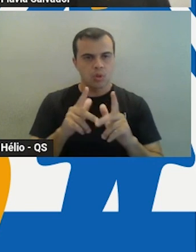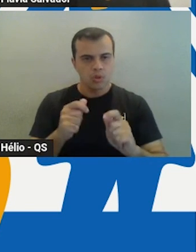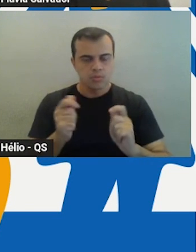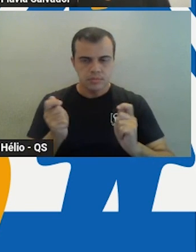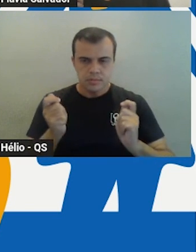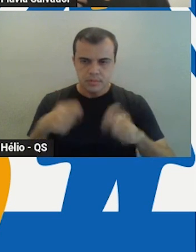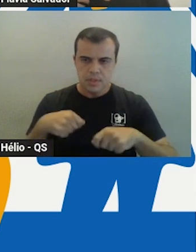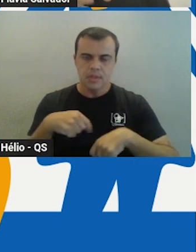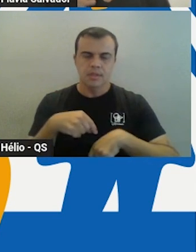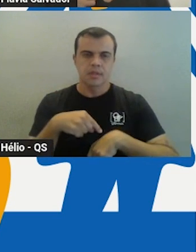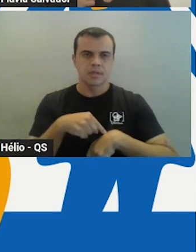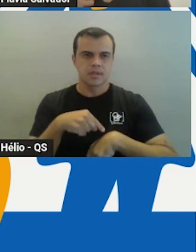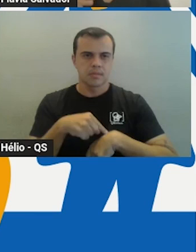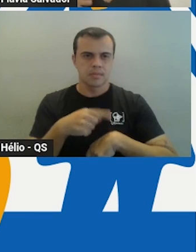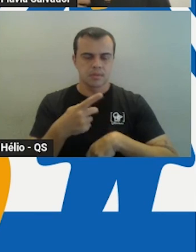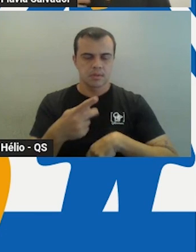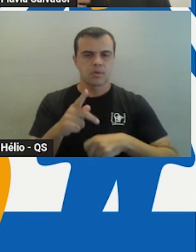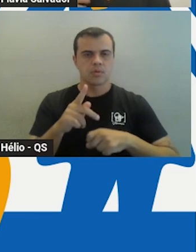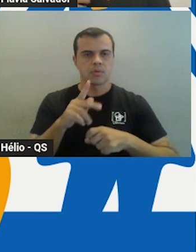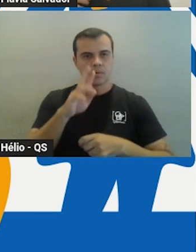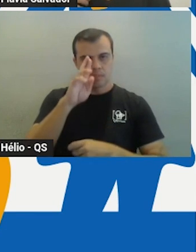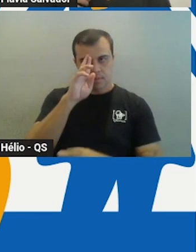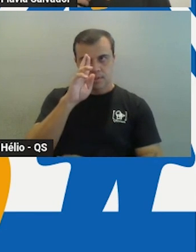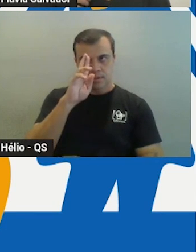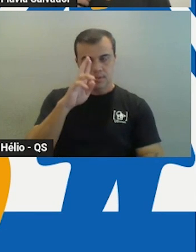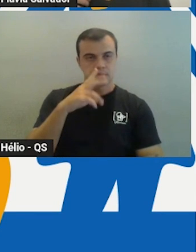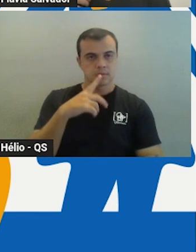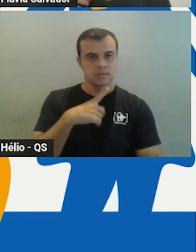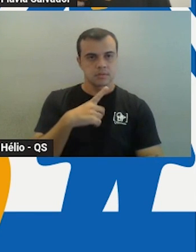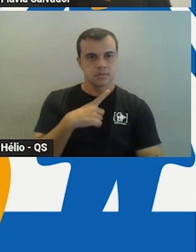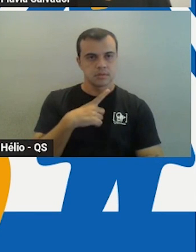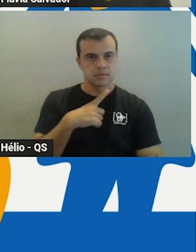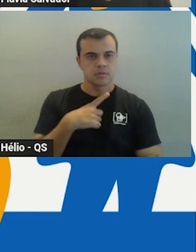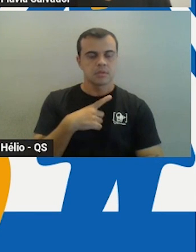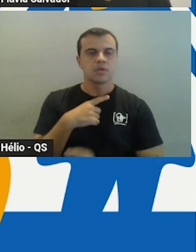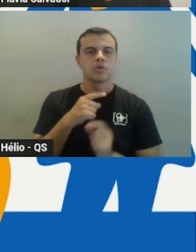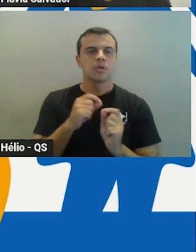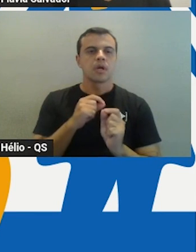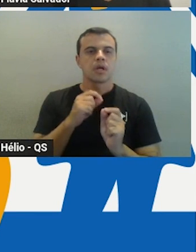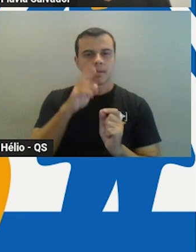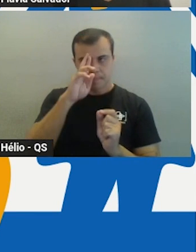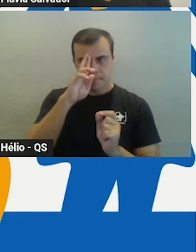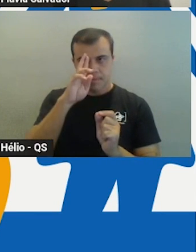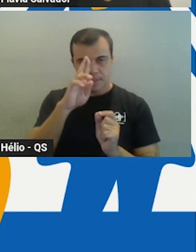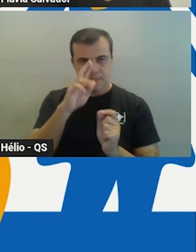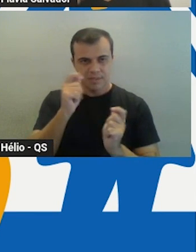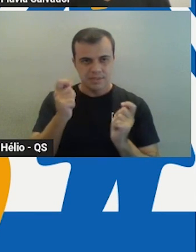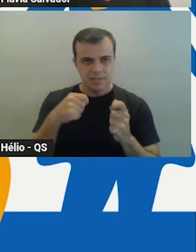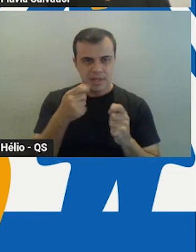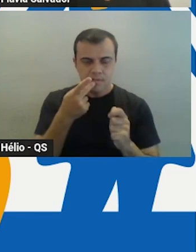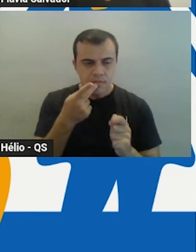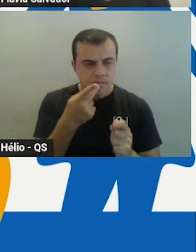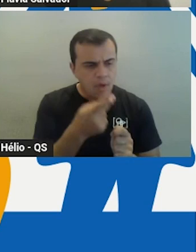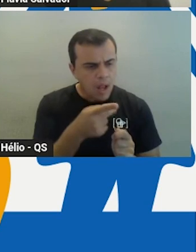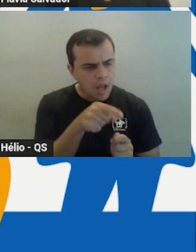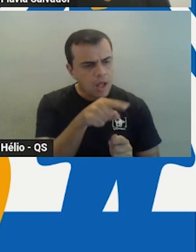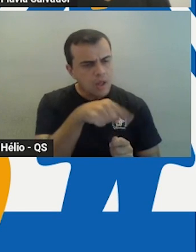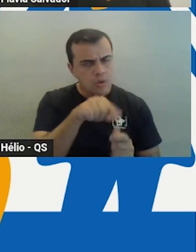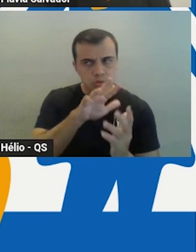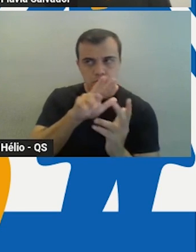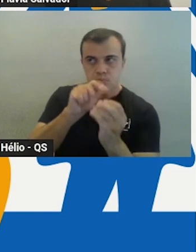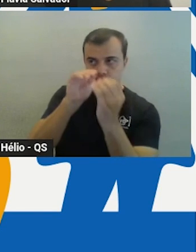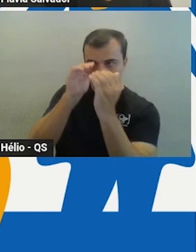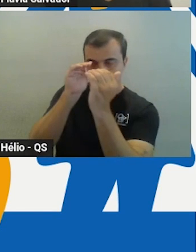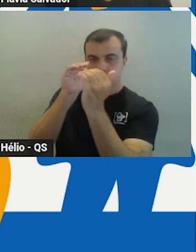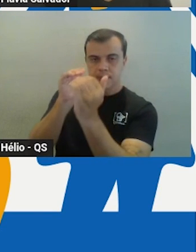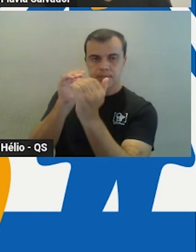ter tempo de ser o seu mestre. E o seu mestre vai ser aquele que vai dar a ordem e todos vão obedecer.